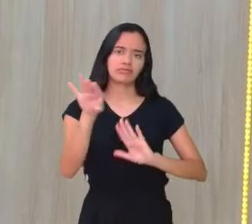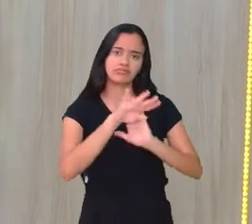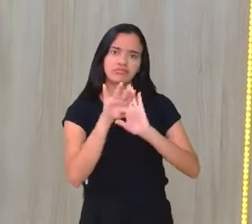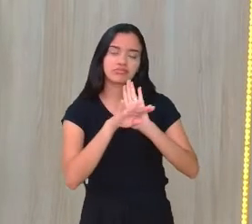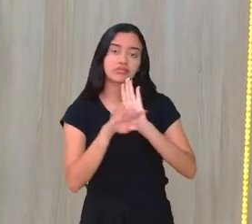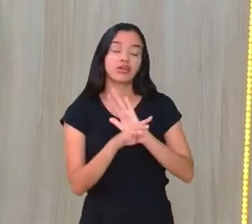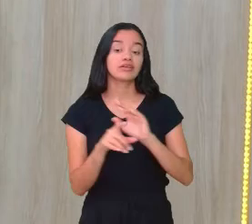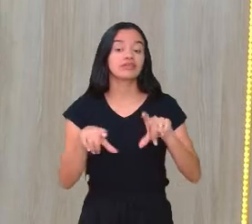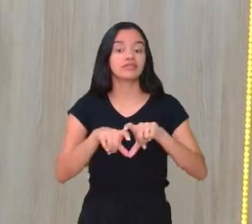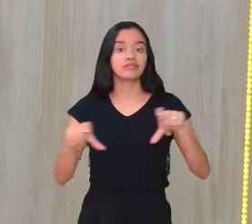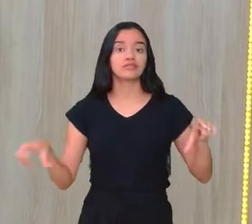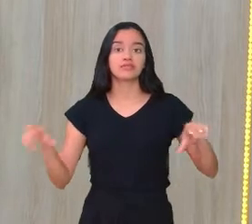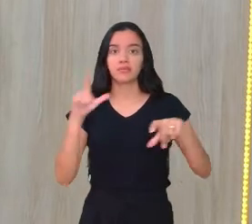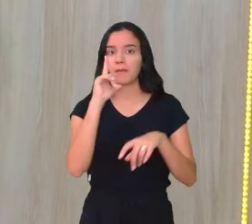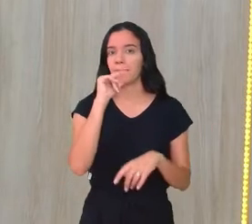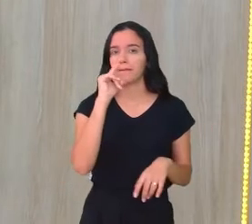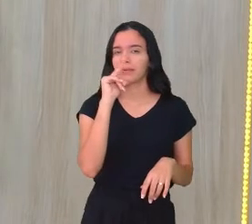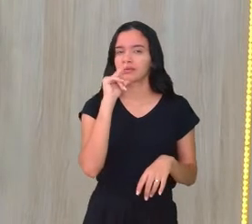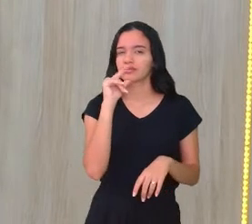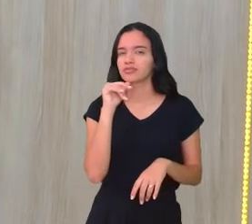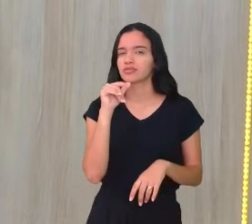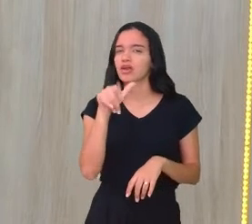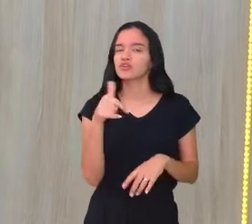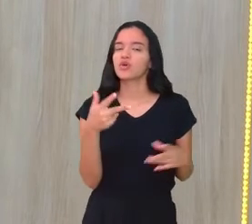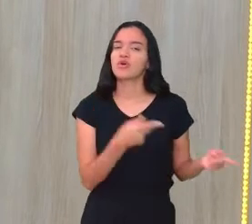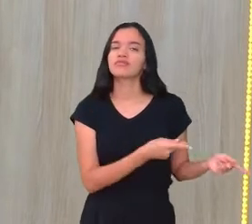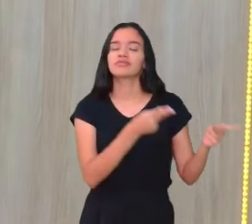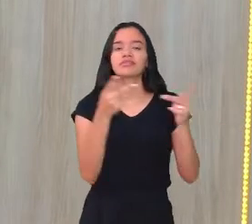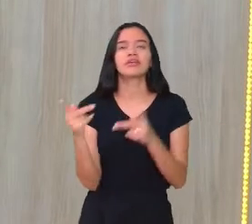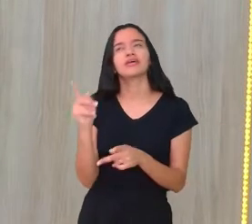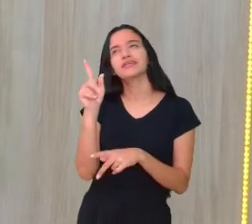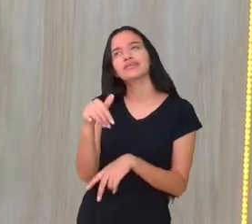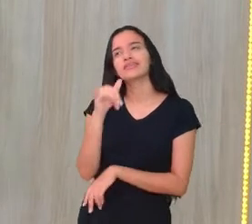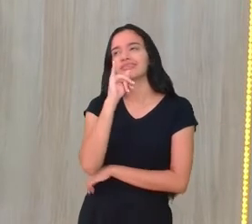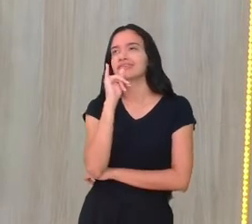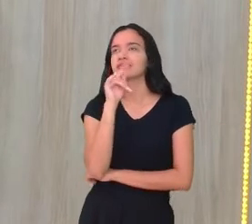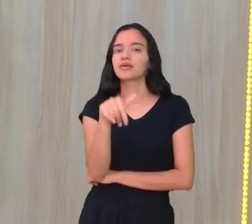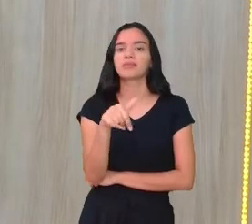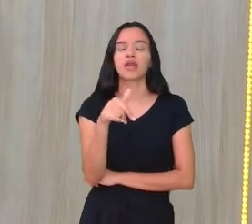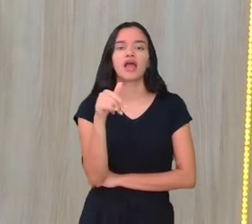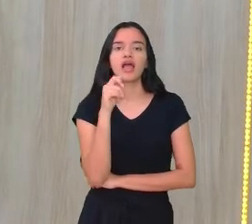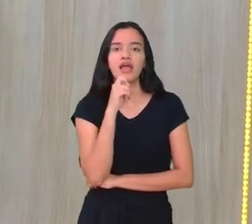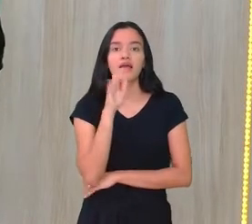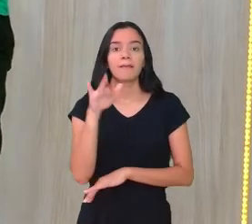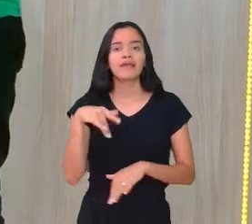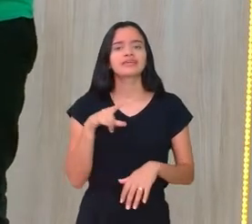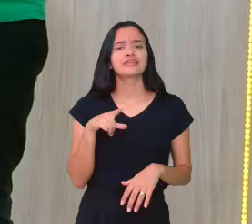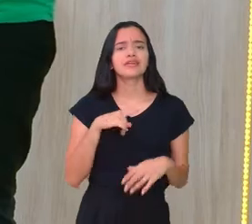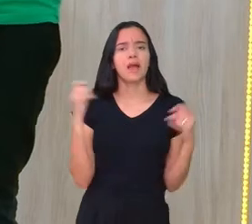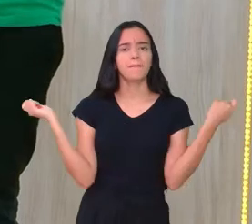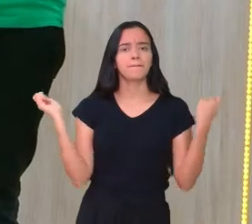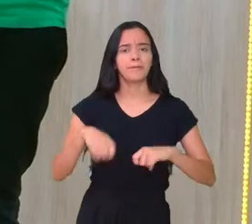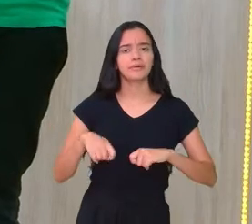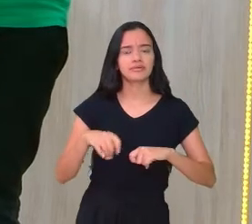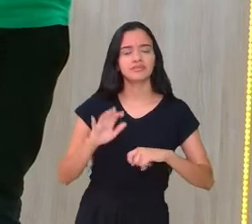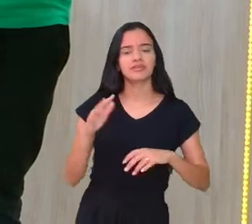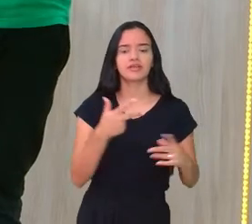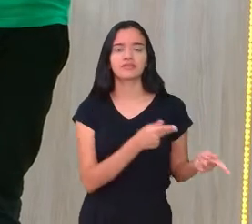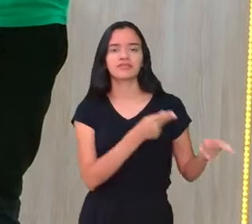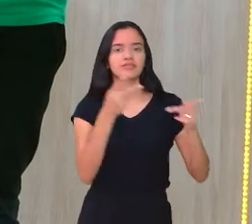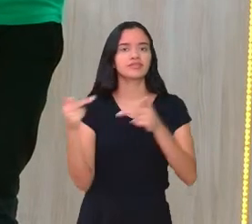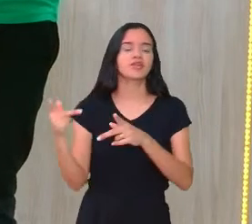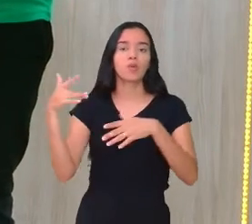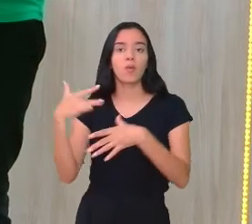de saneamento básico? Né? É só visitar. Quem tem essa possibilidade, né? Visitar